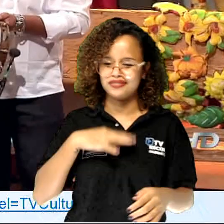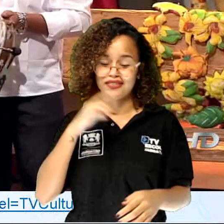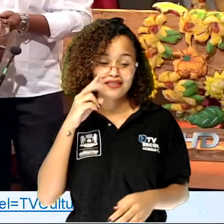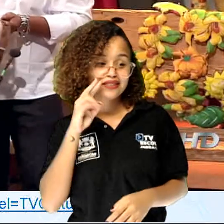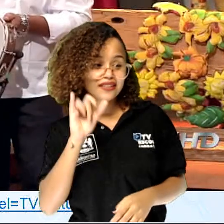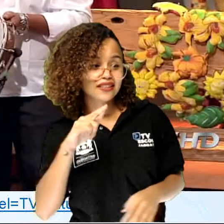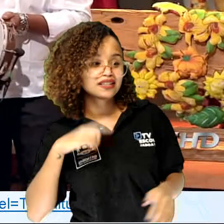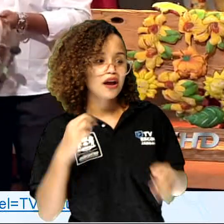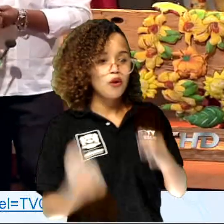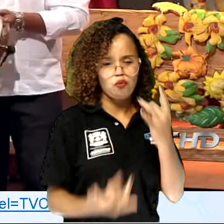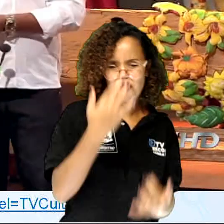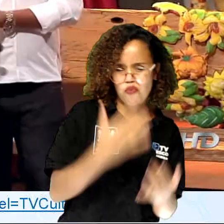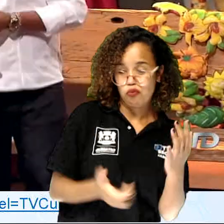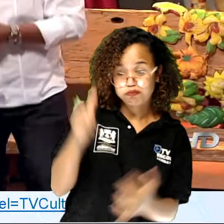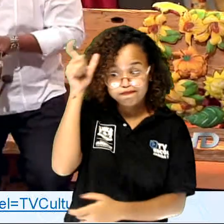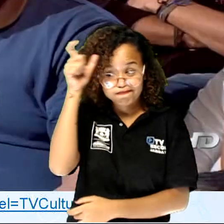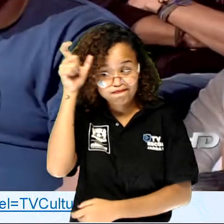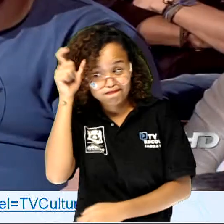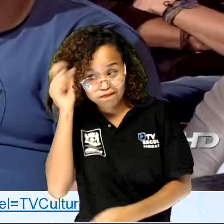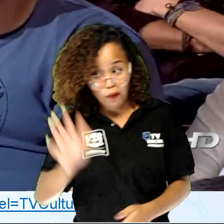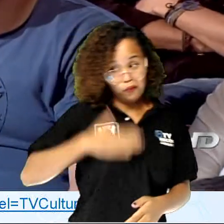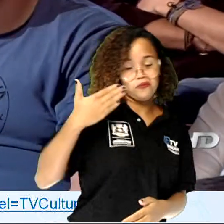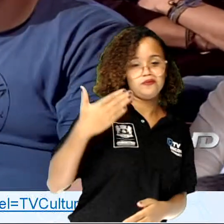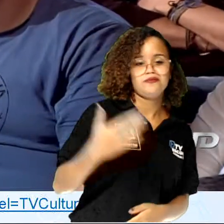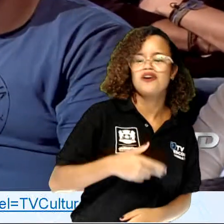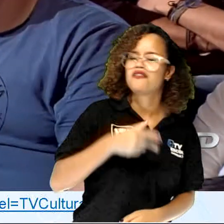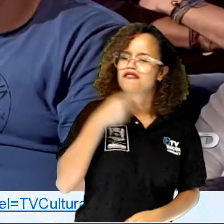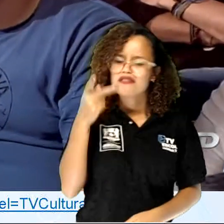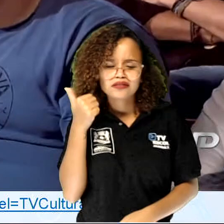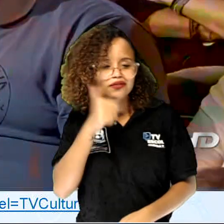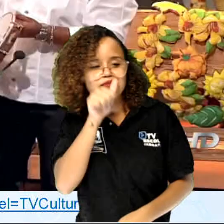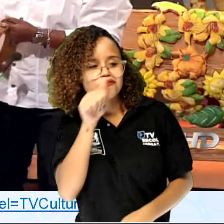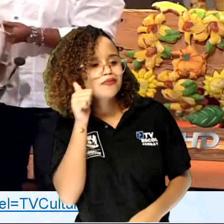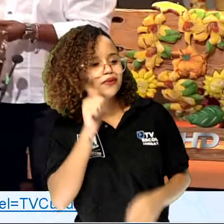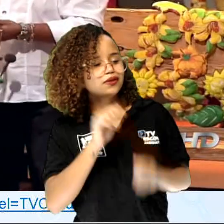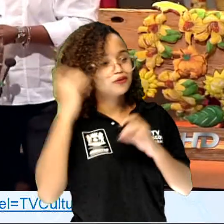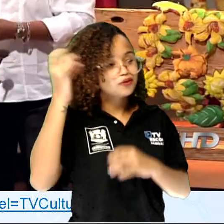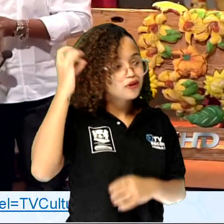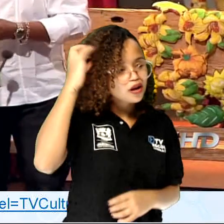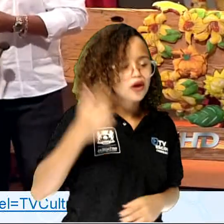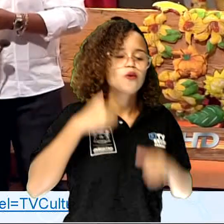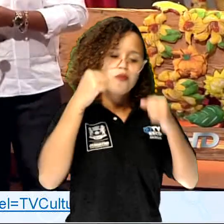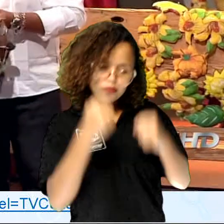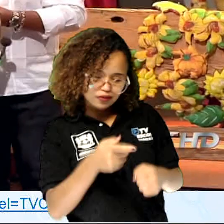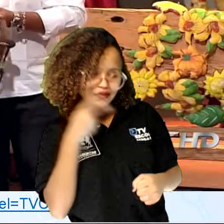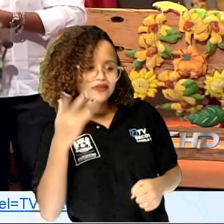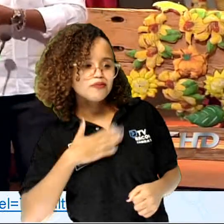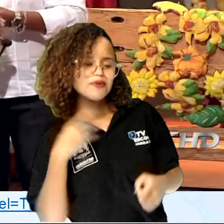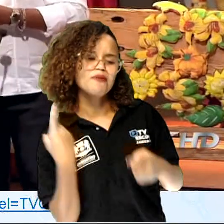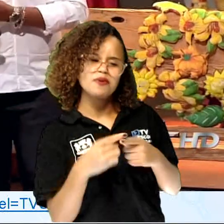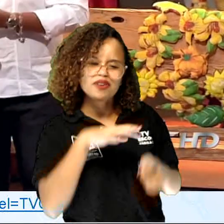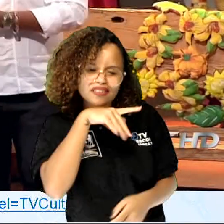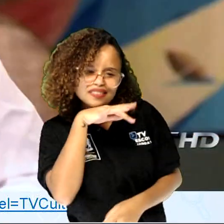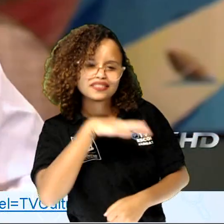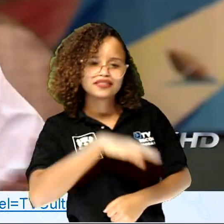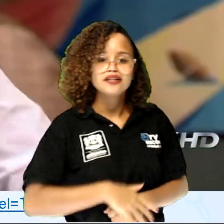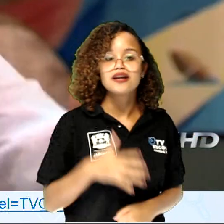falaram assim: Alegria, sua sogra morreu, rapaz. O que a gente faz?